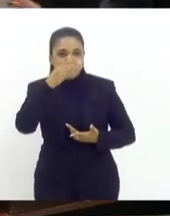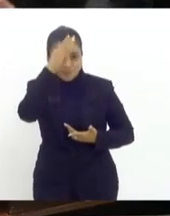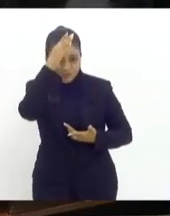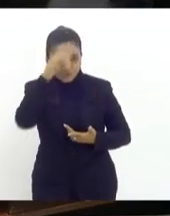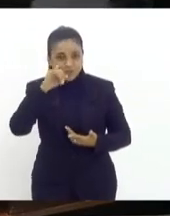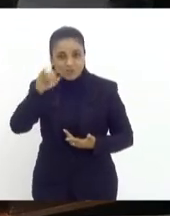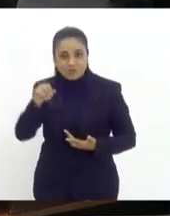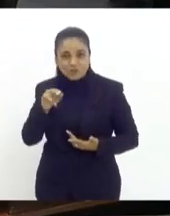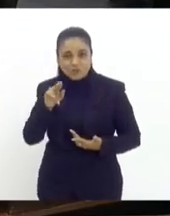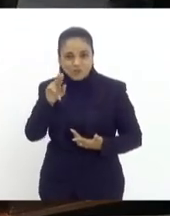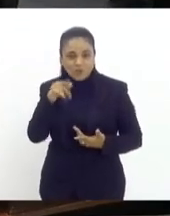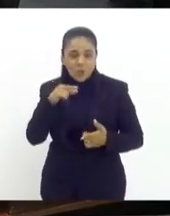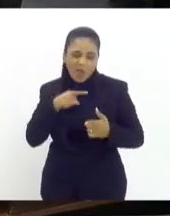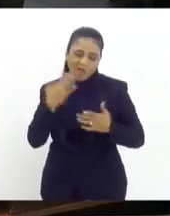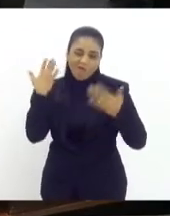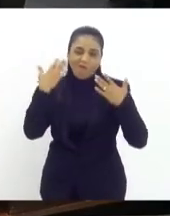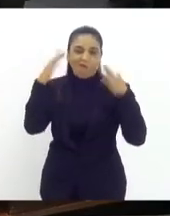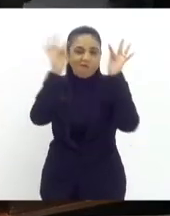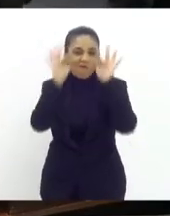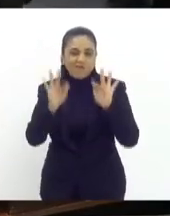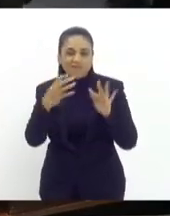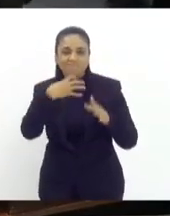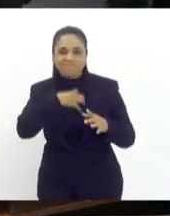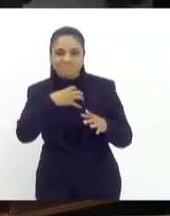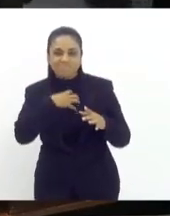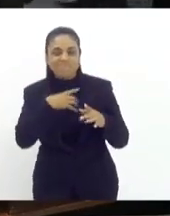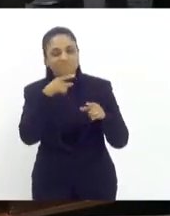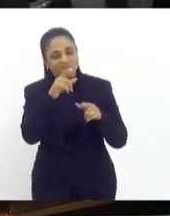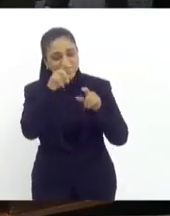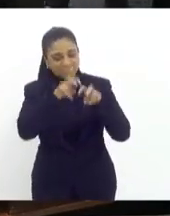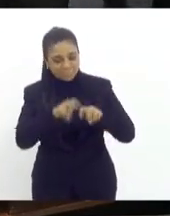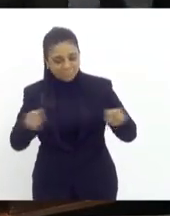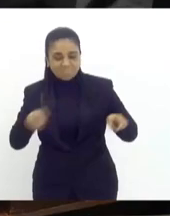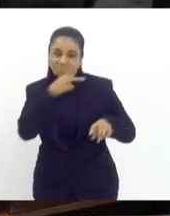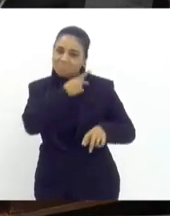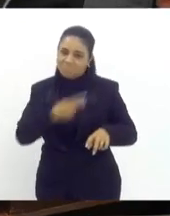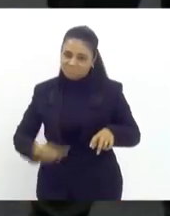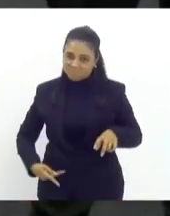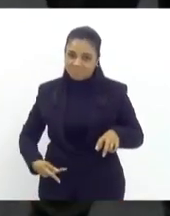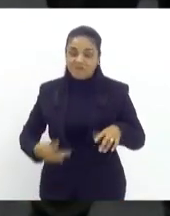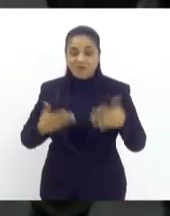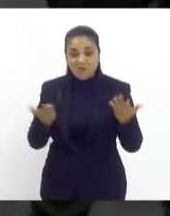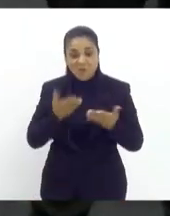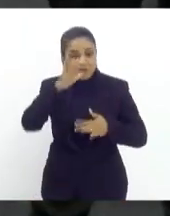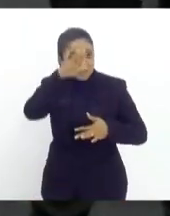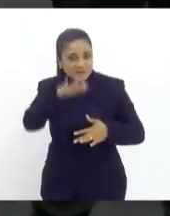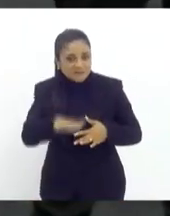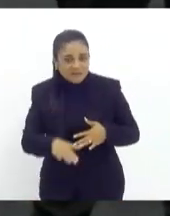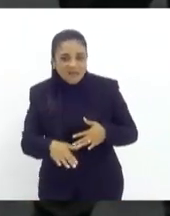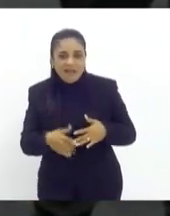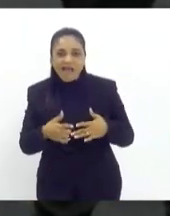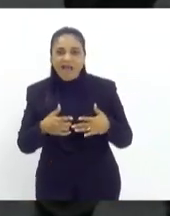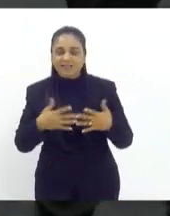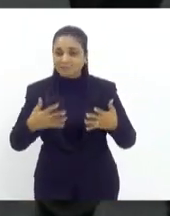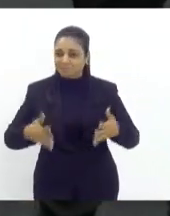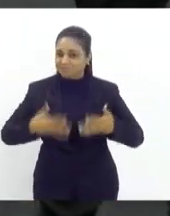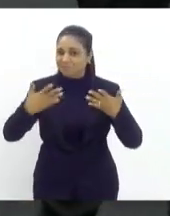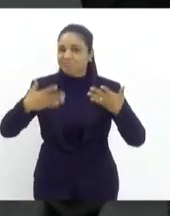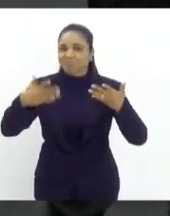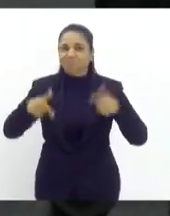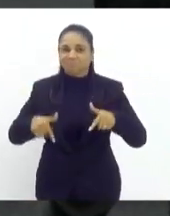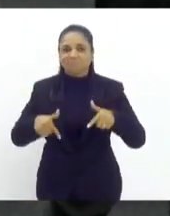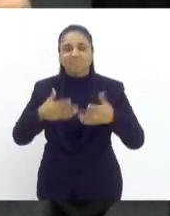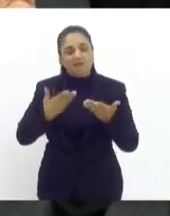a intervenção que eu faça esteja sobre a presidência de vossa excelência a gente teve uma tarde exitosa para o Parlamento do Rio de